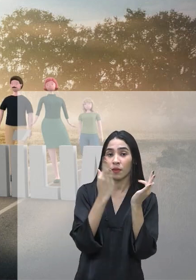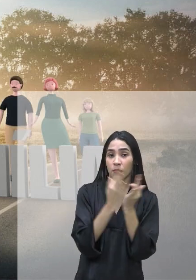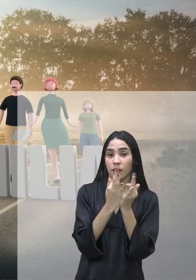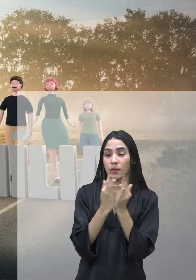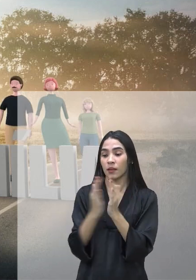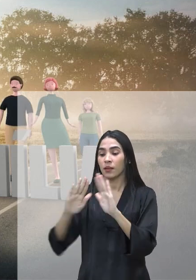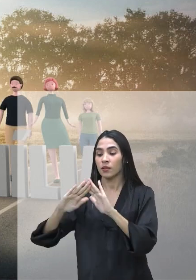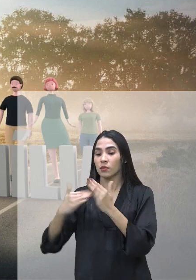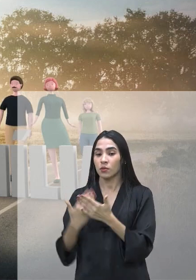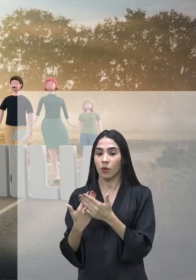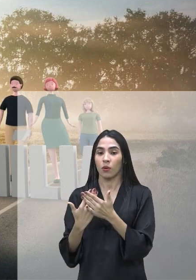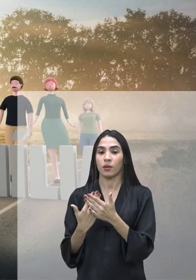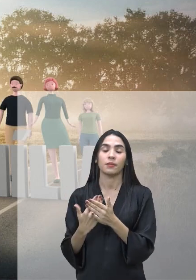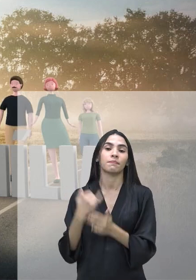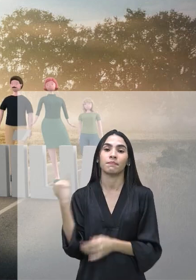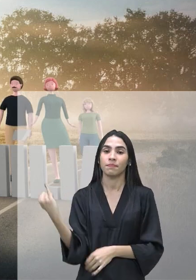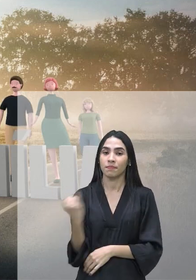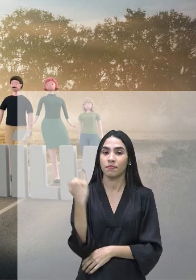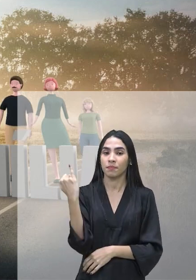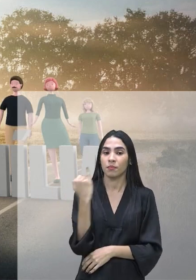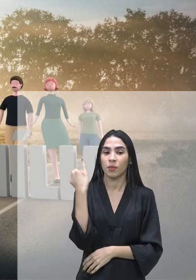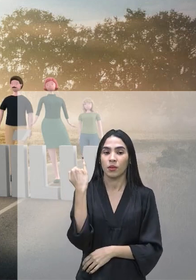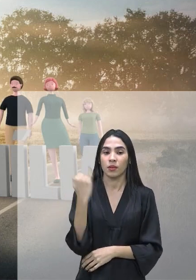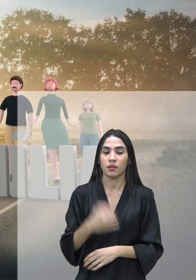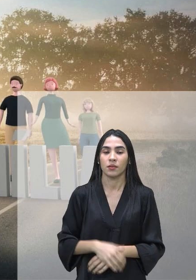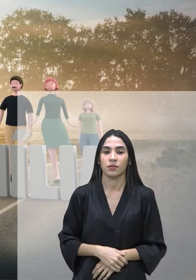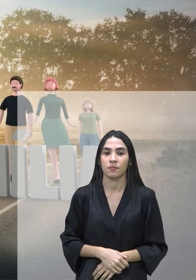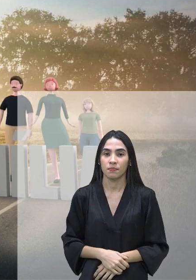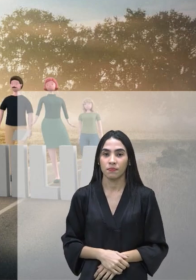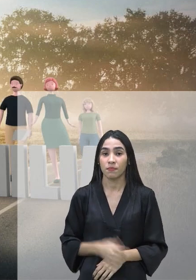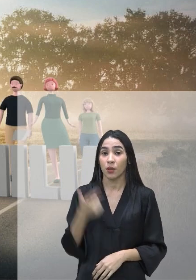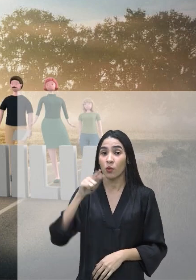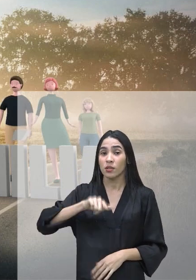sociais, elas são importantes